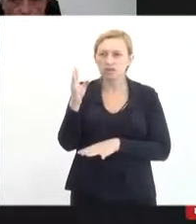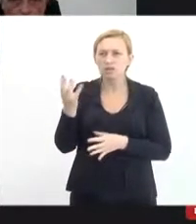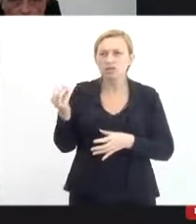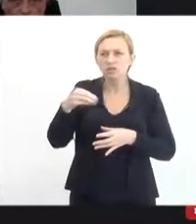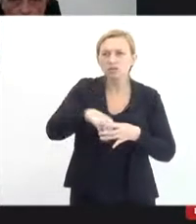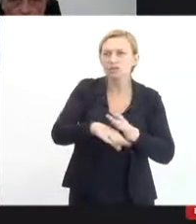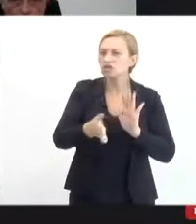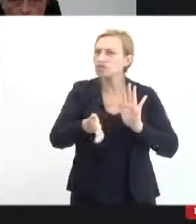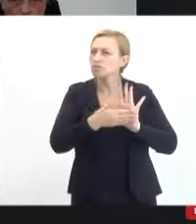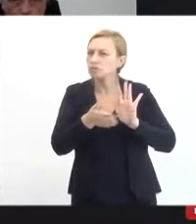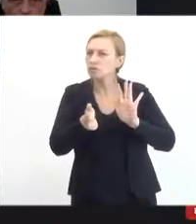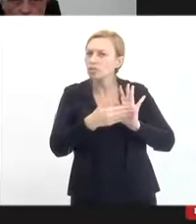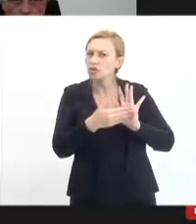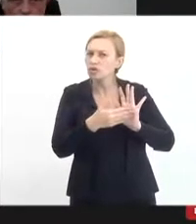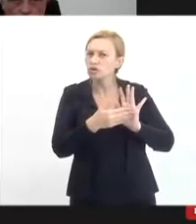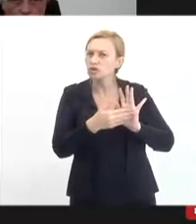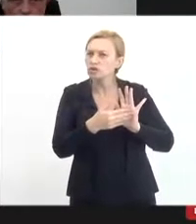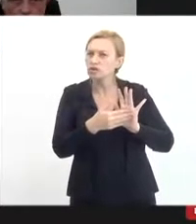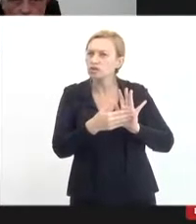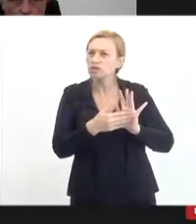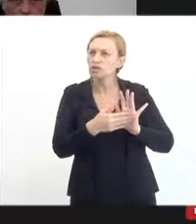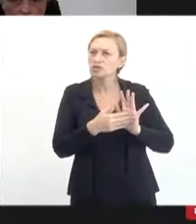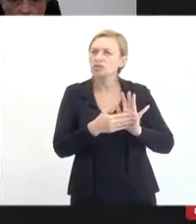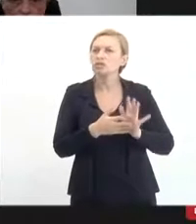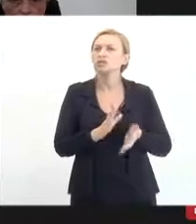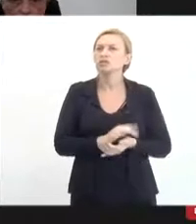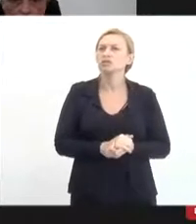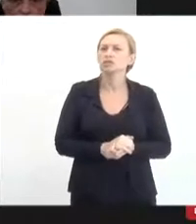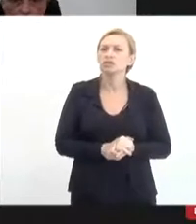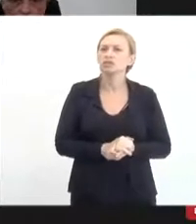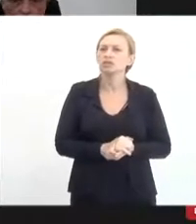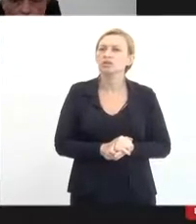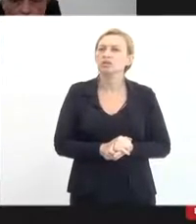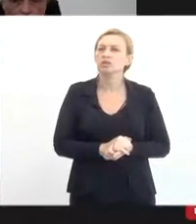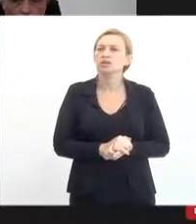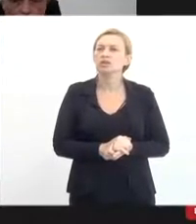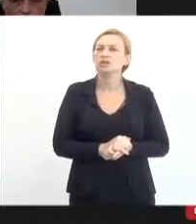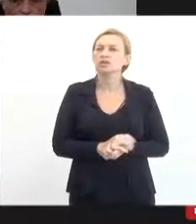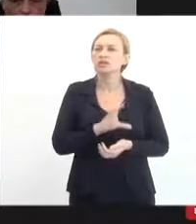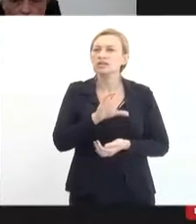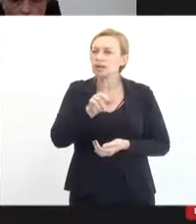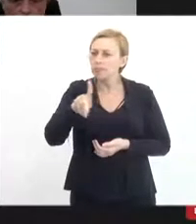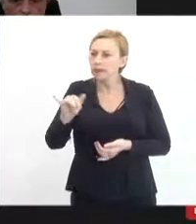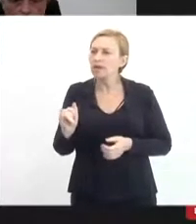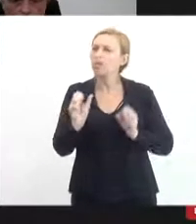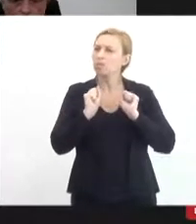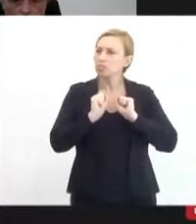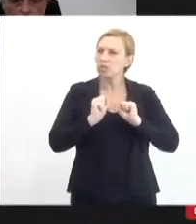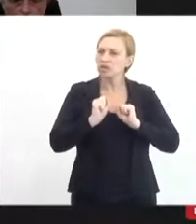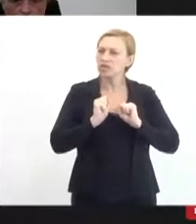de propostas e dos achados que a CPI possa